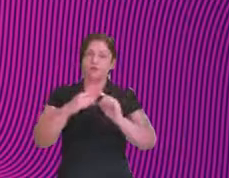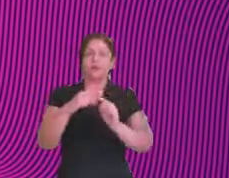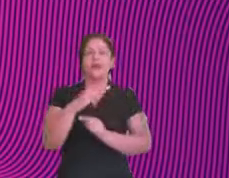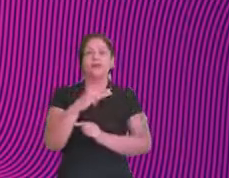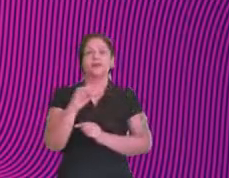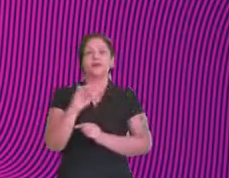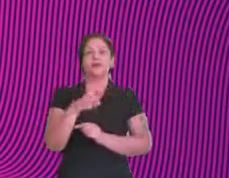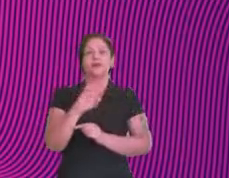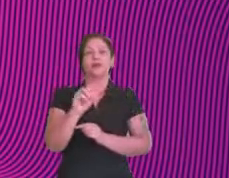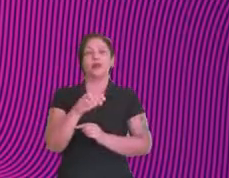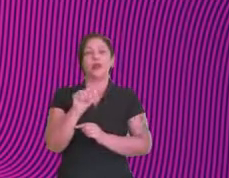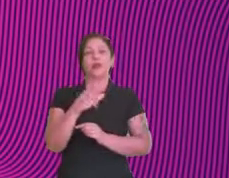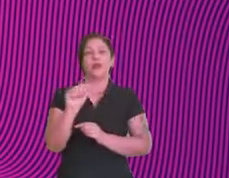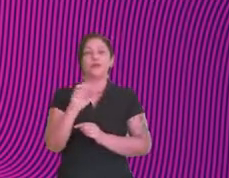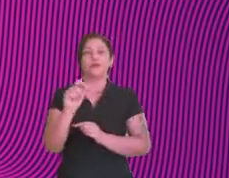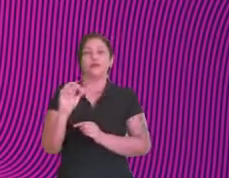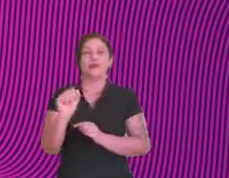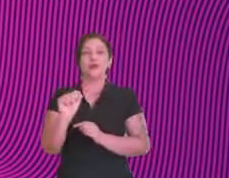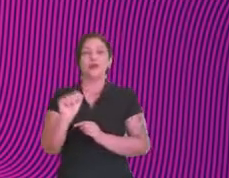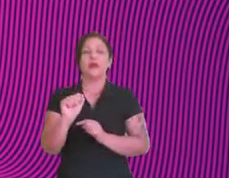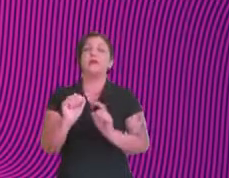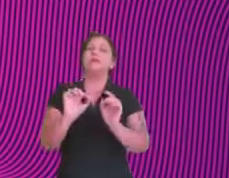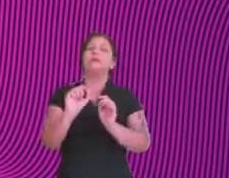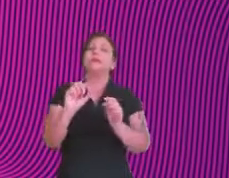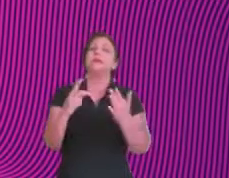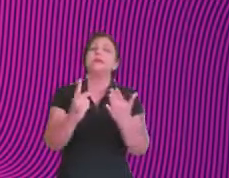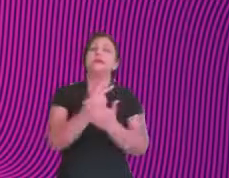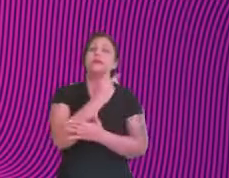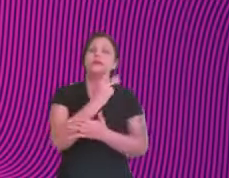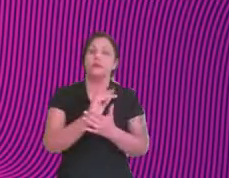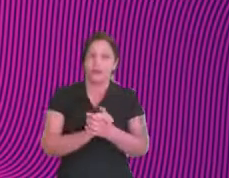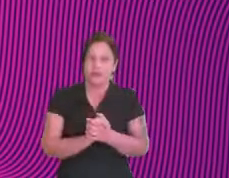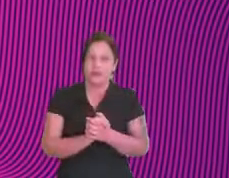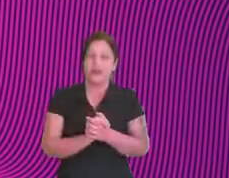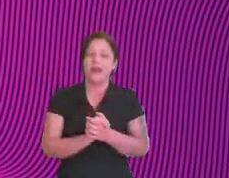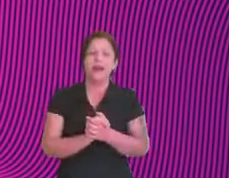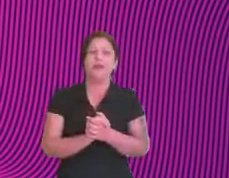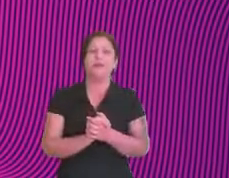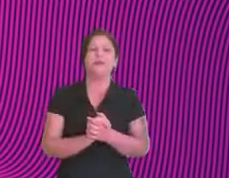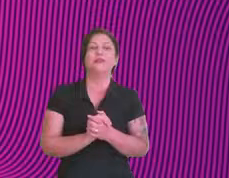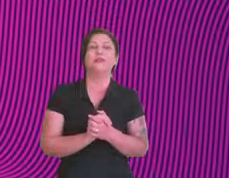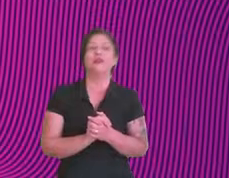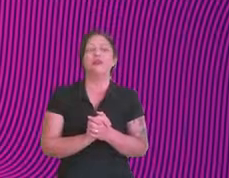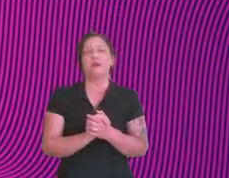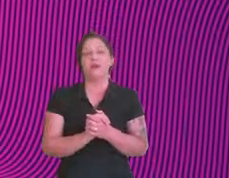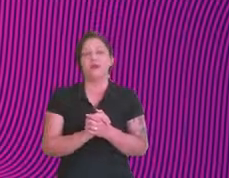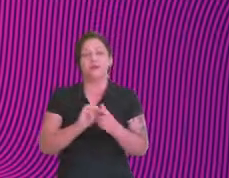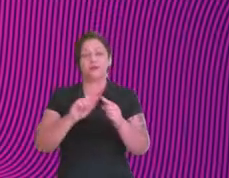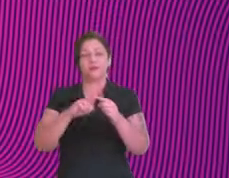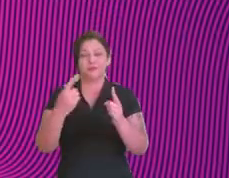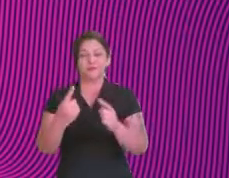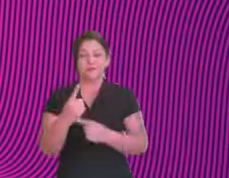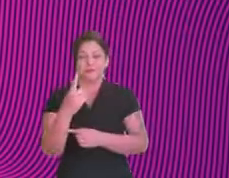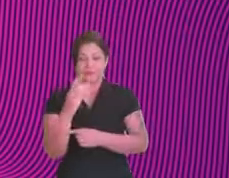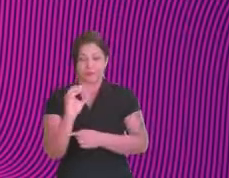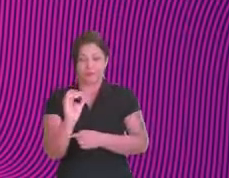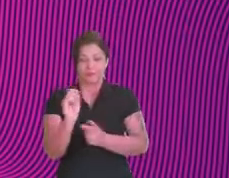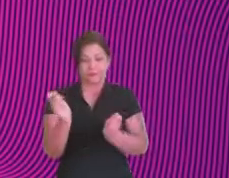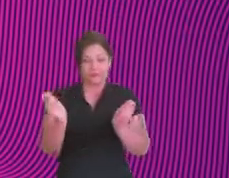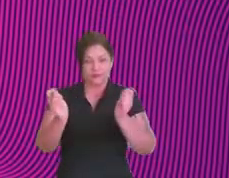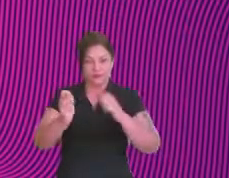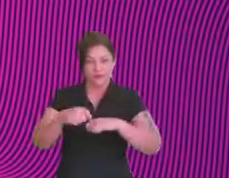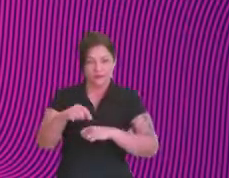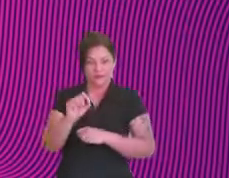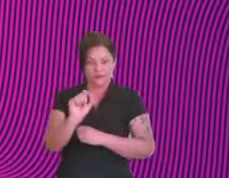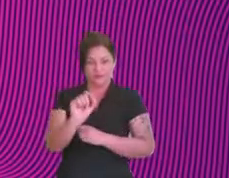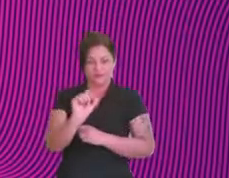ressecabilidade. Então, tem os critérios de Fagotti, que a gente vê, se avalia. Então, a partir de 8, 10, a gente pode, então, trazer